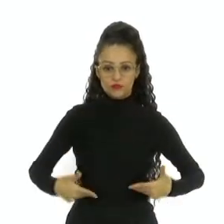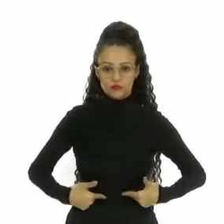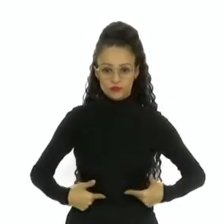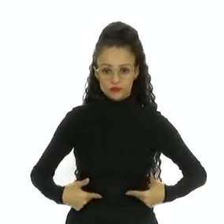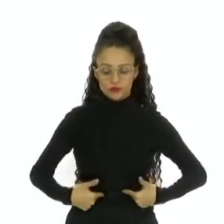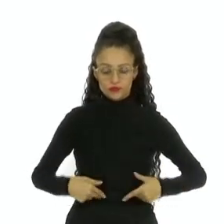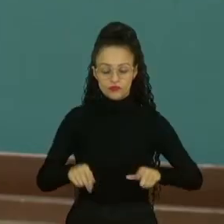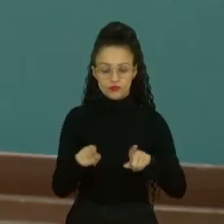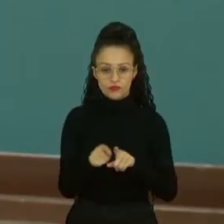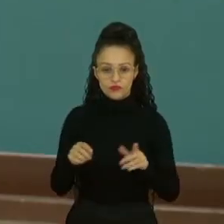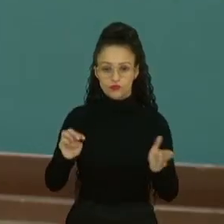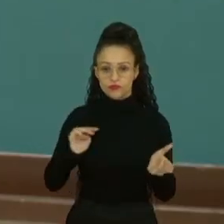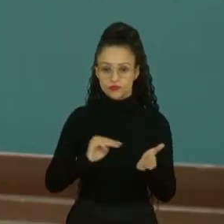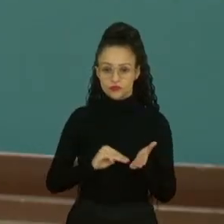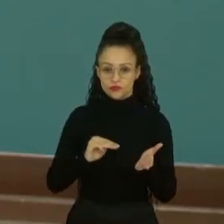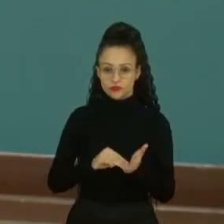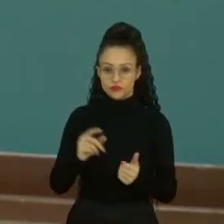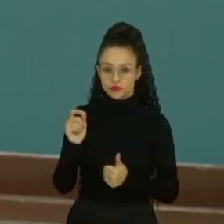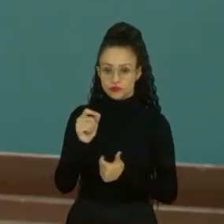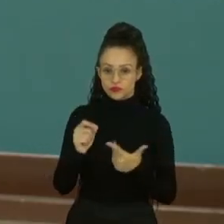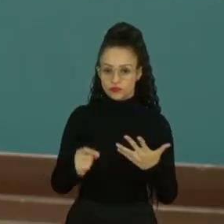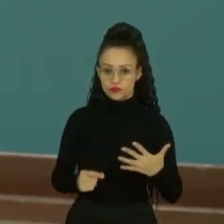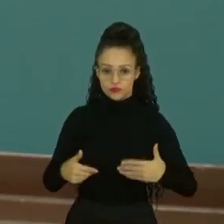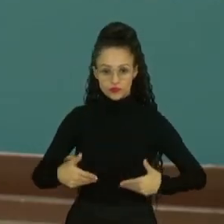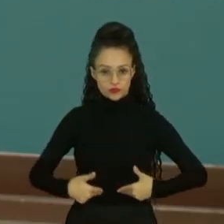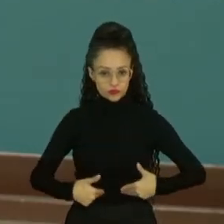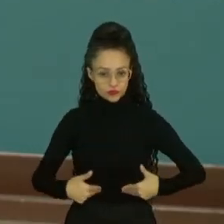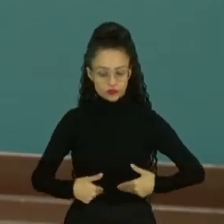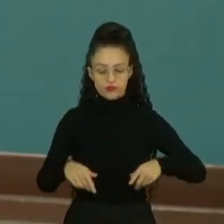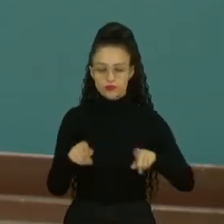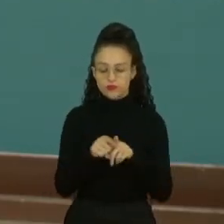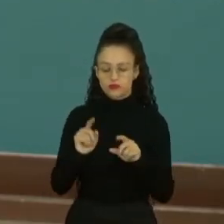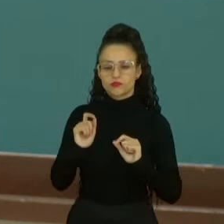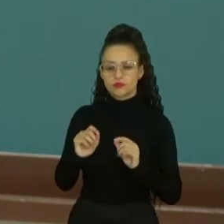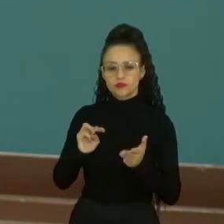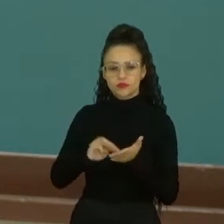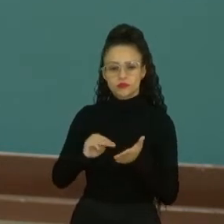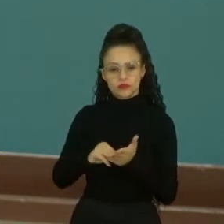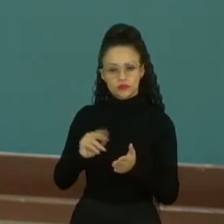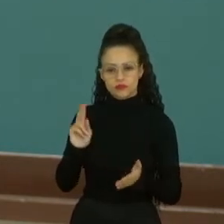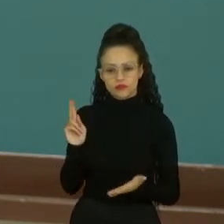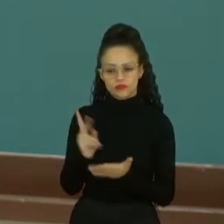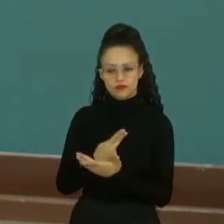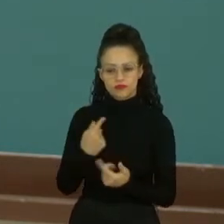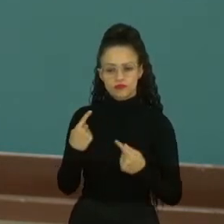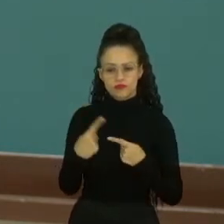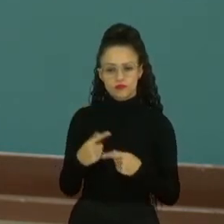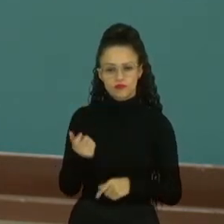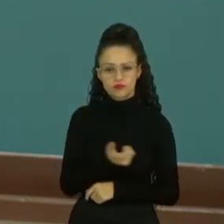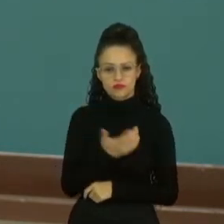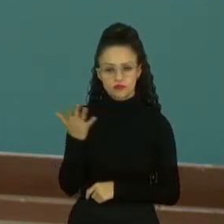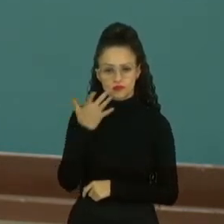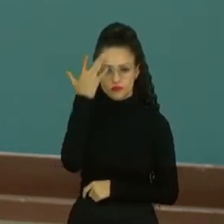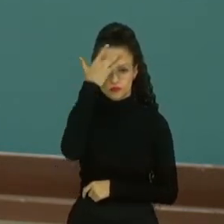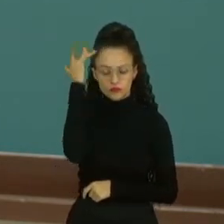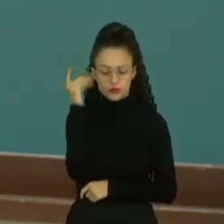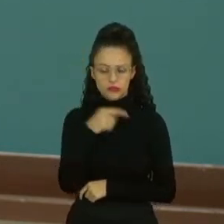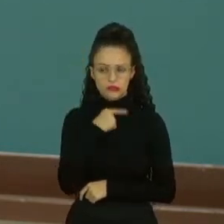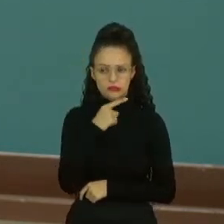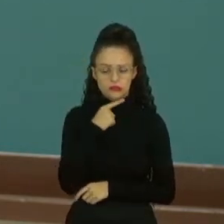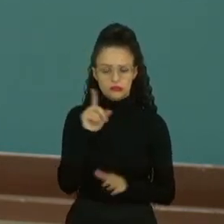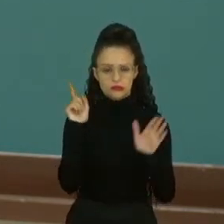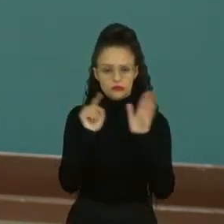suas causas. Então, é a fome, mas também as causas da fome, né? Por que que tanta gente, né? Há um